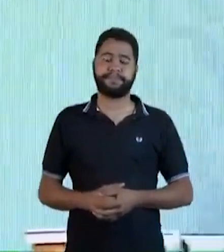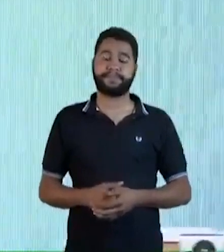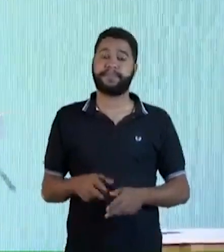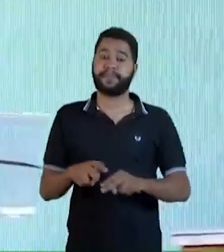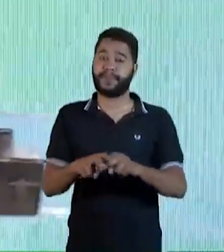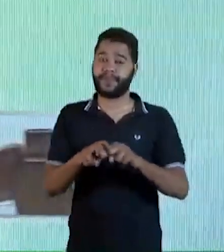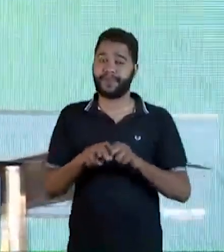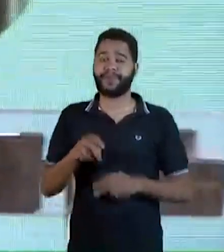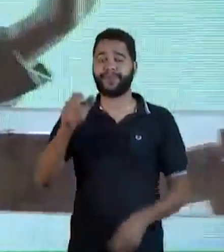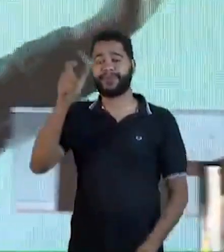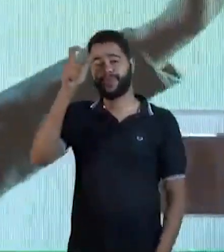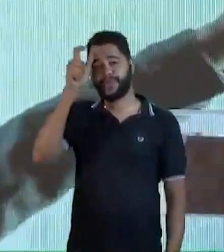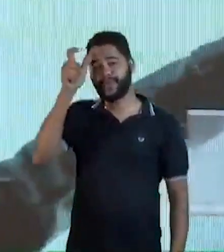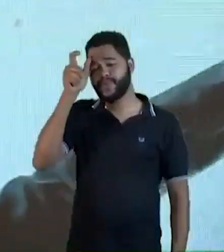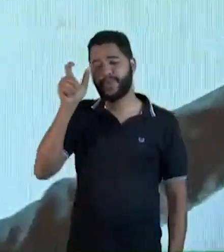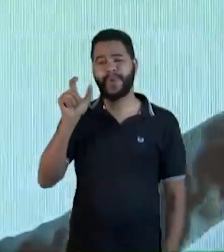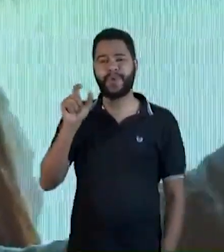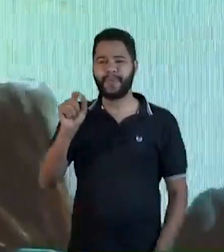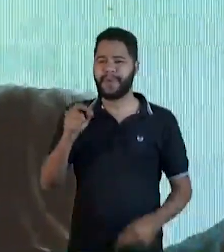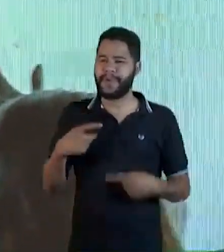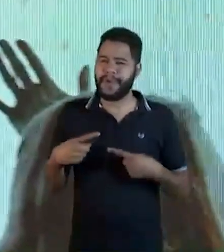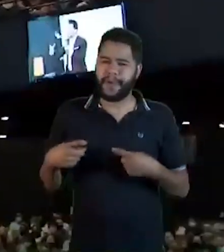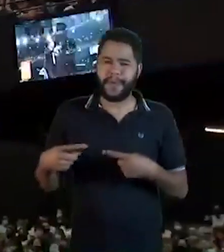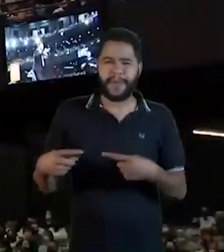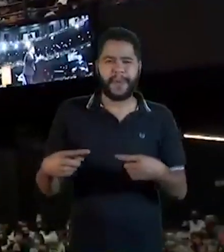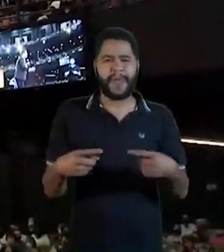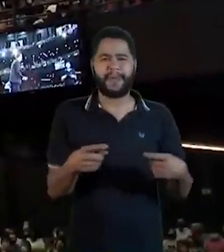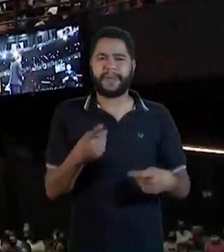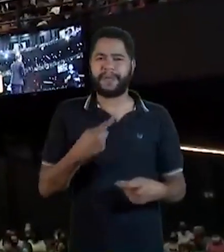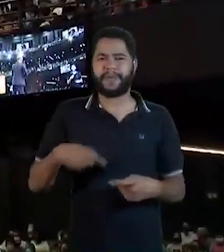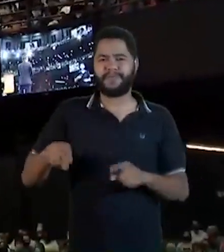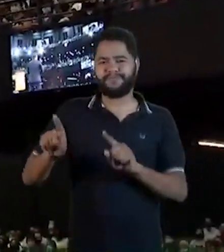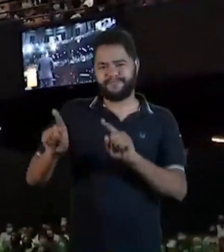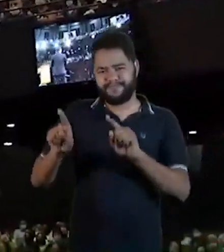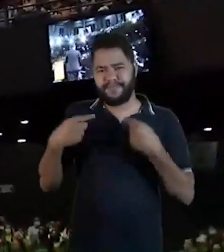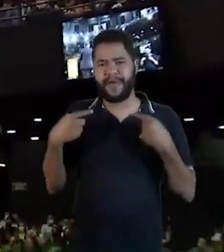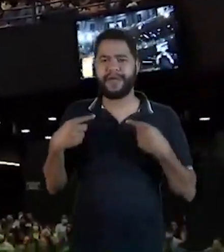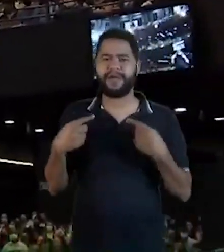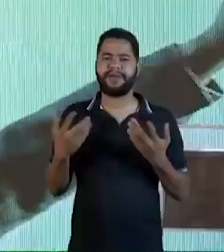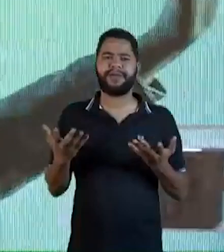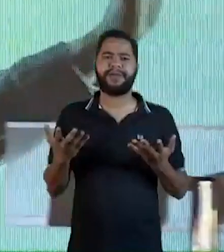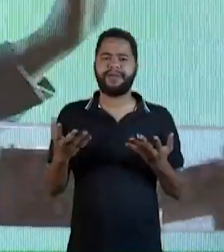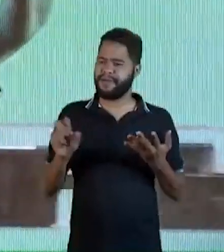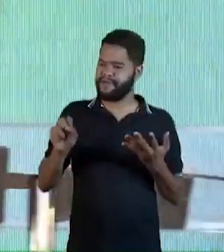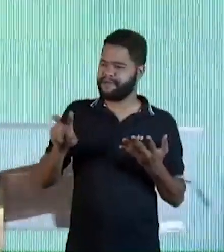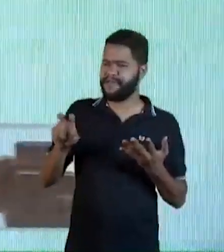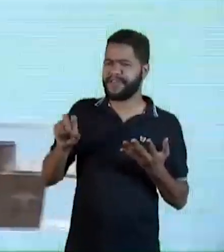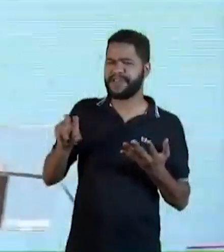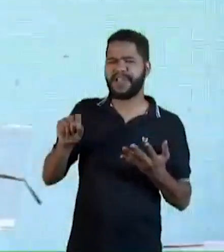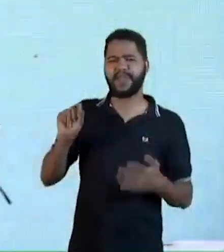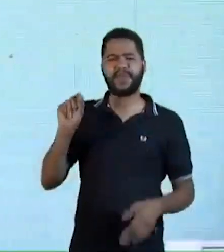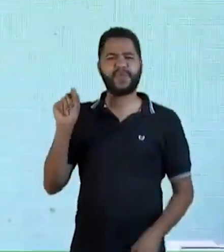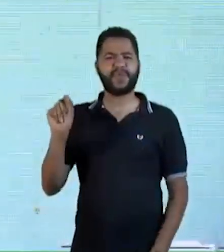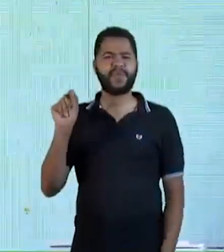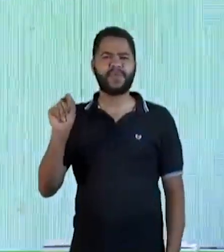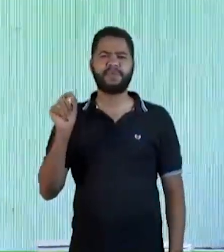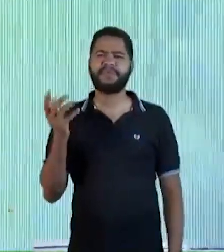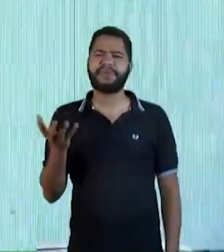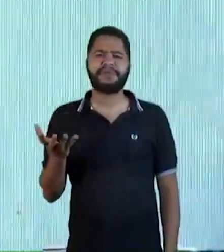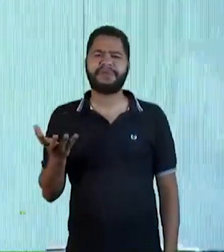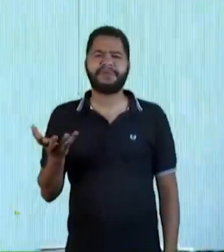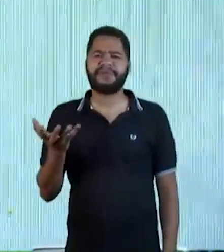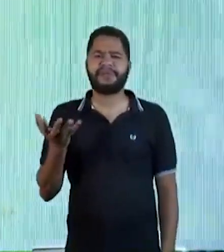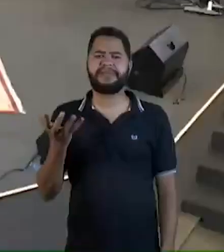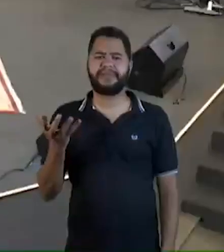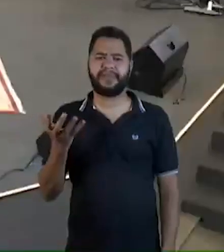é por isso que o diabo está em guerra contra a nossa alma que que é veneno Lucinho que que é que que é